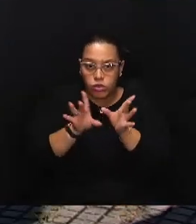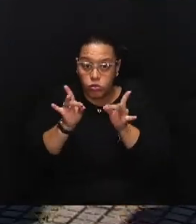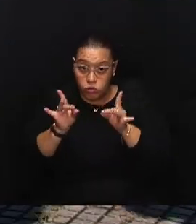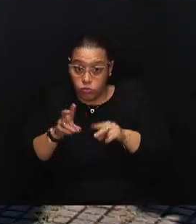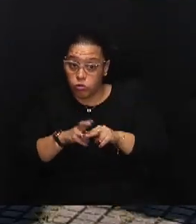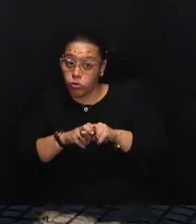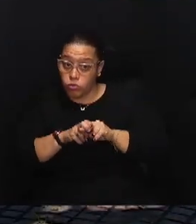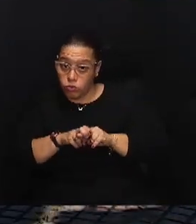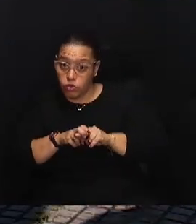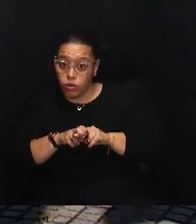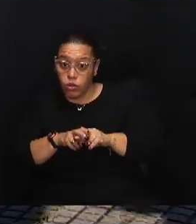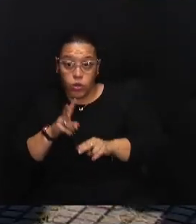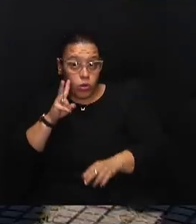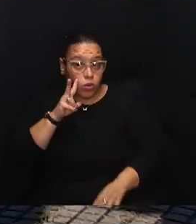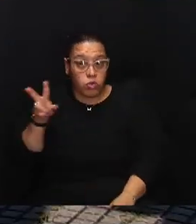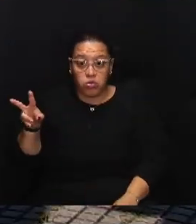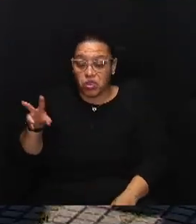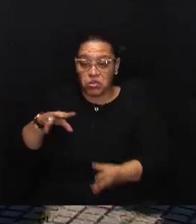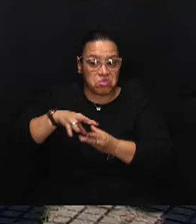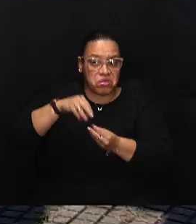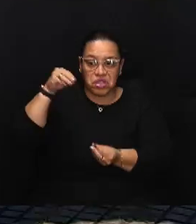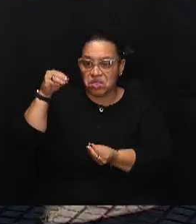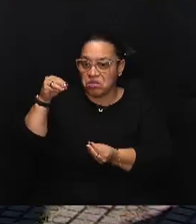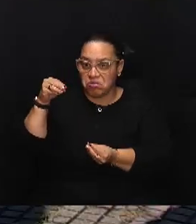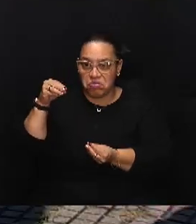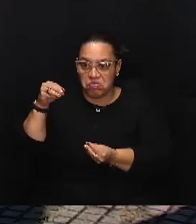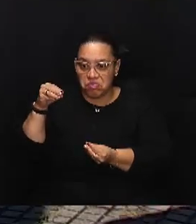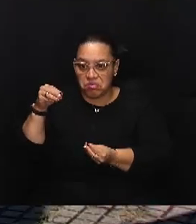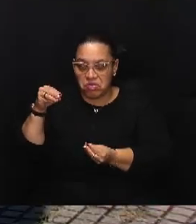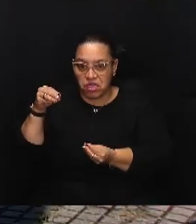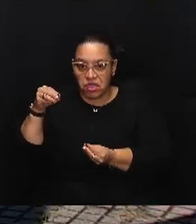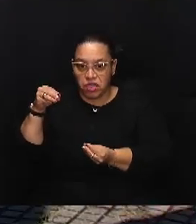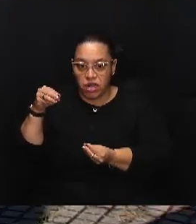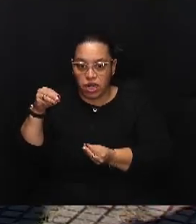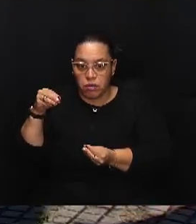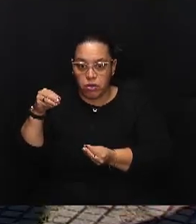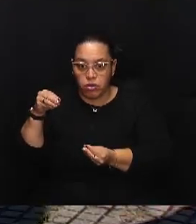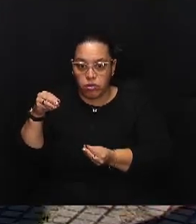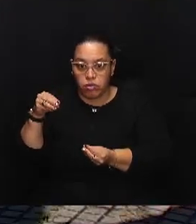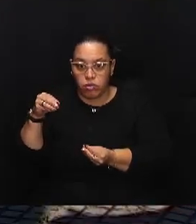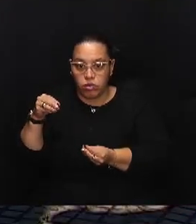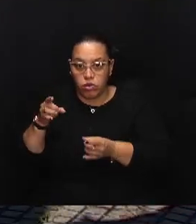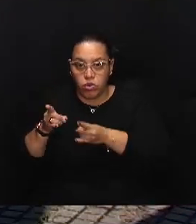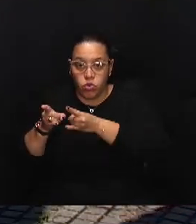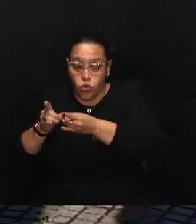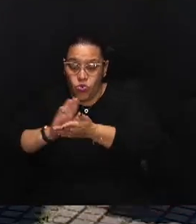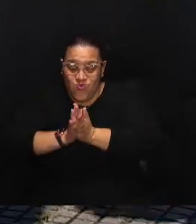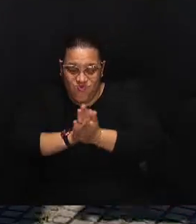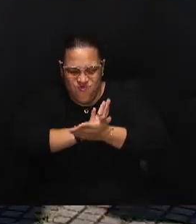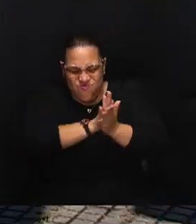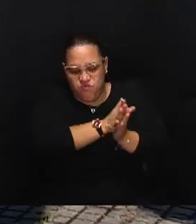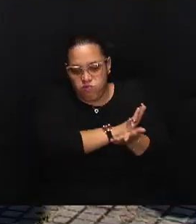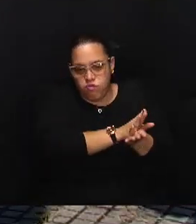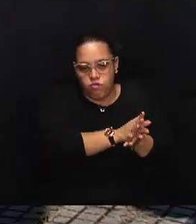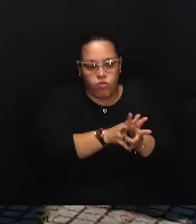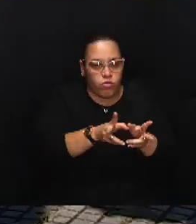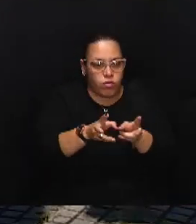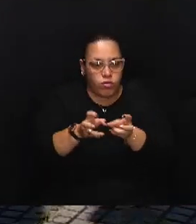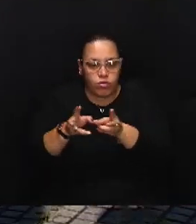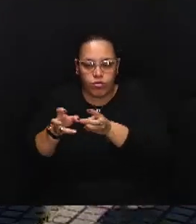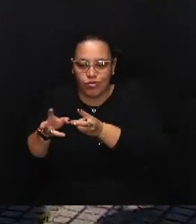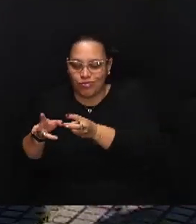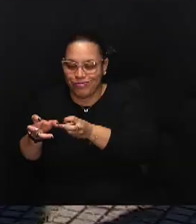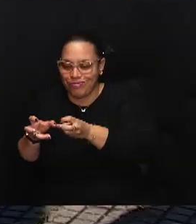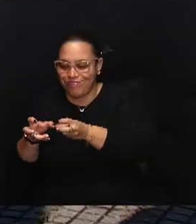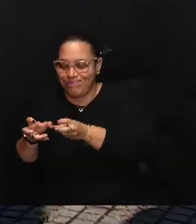isso, porque ela não vê alma penada, porque ela não vê um cemitério completamente degradado, e a gente percebeu que o